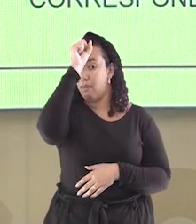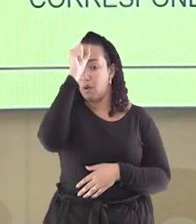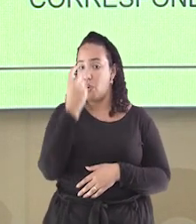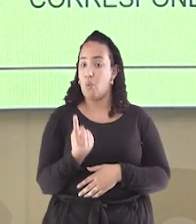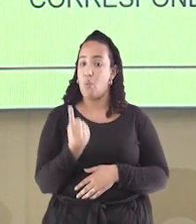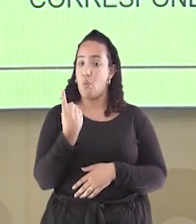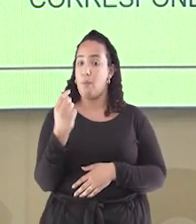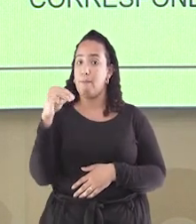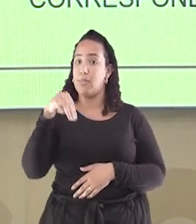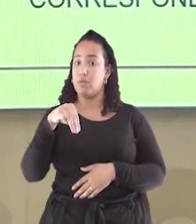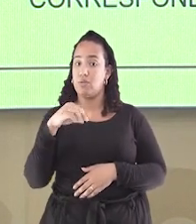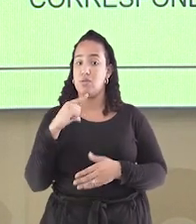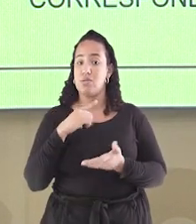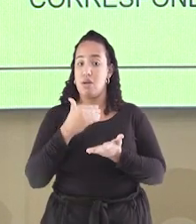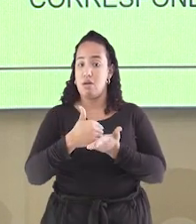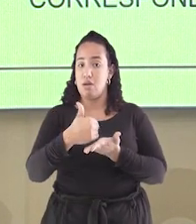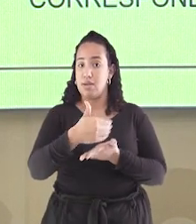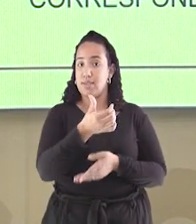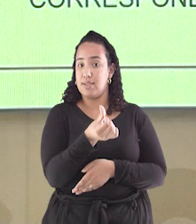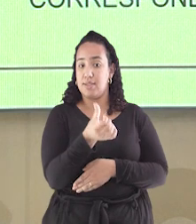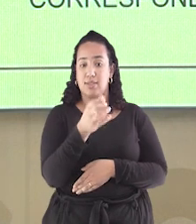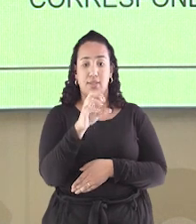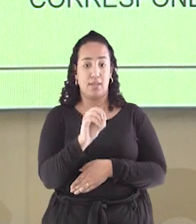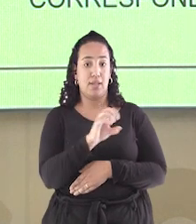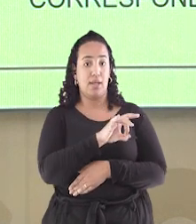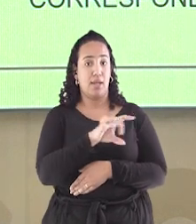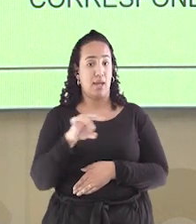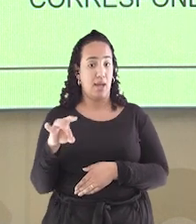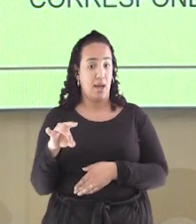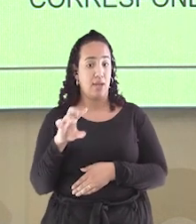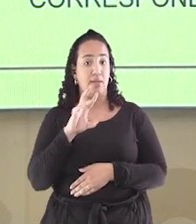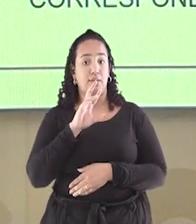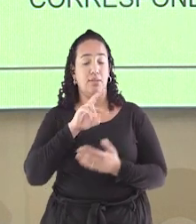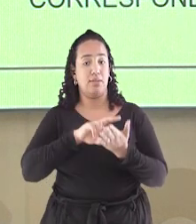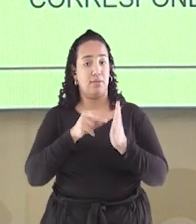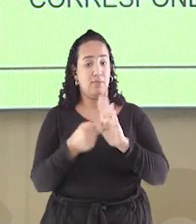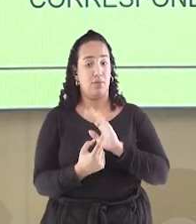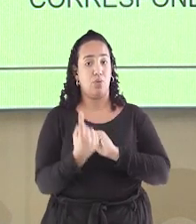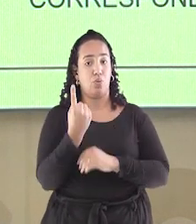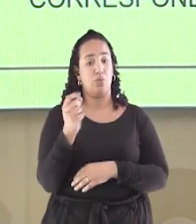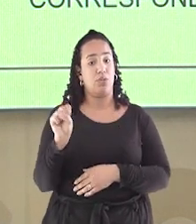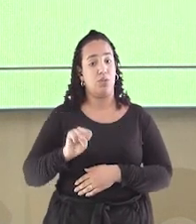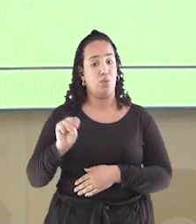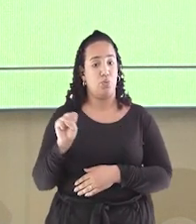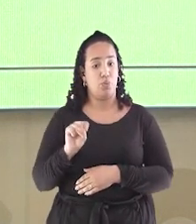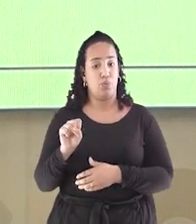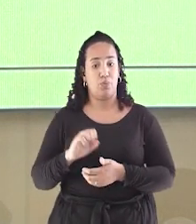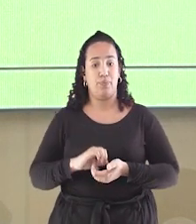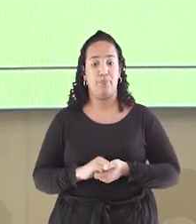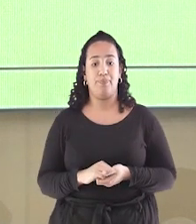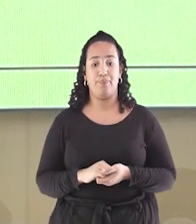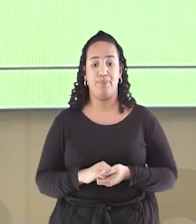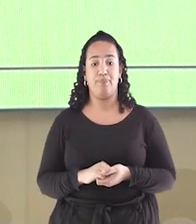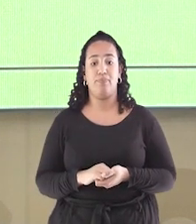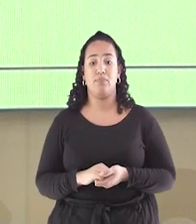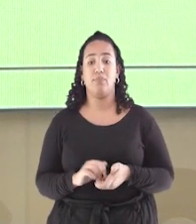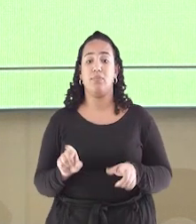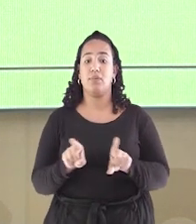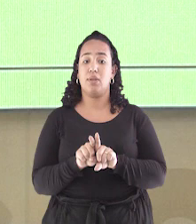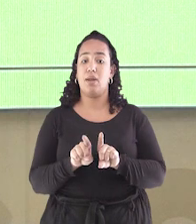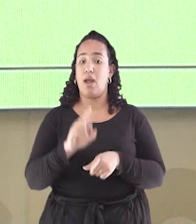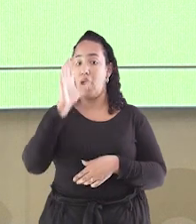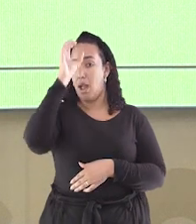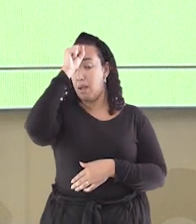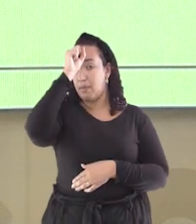que 1 minuto se divide em 60 partes iguais. Cada parte corresponde a 1 segundo.